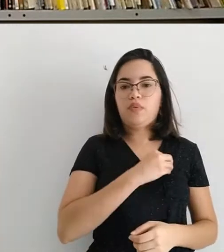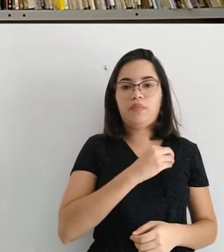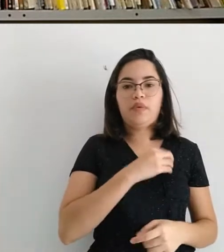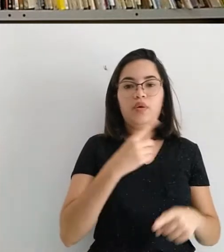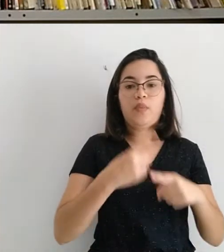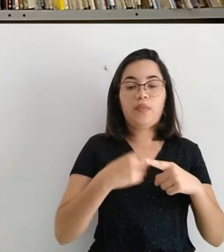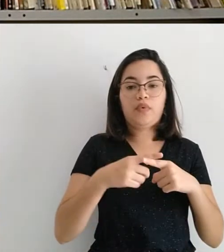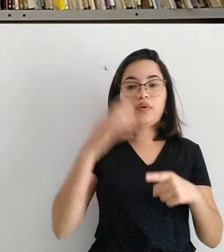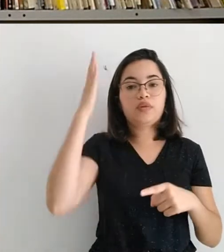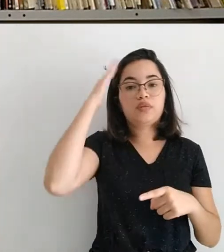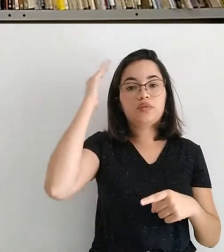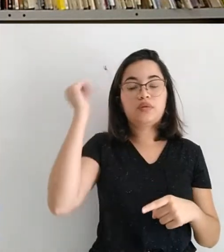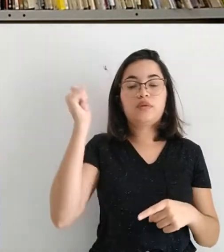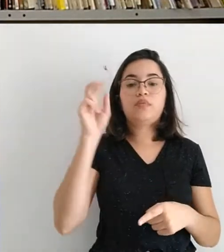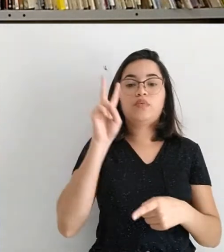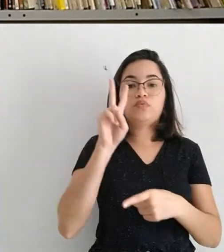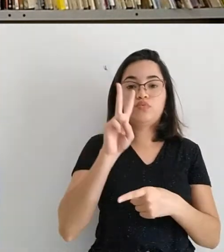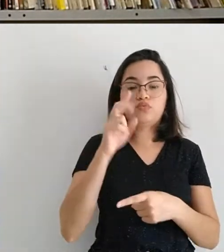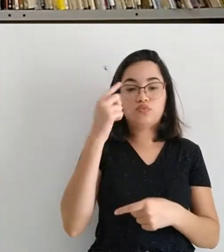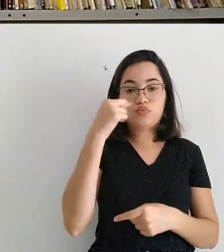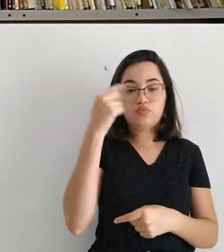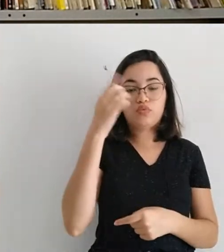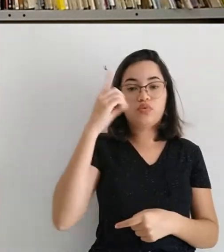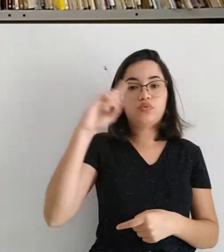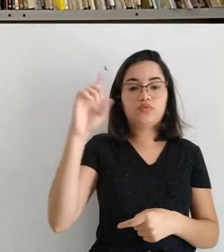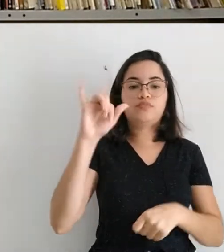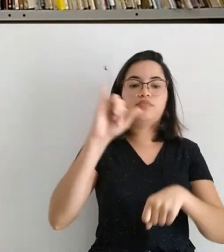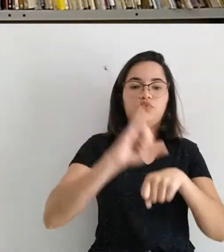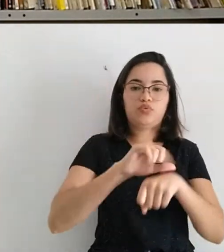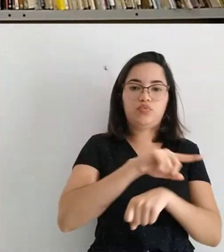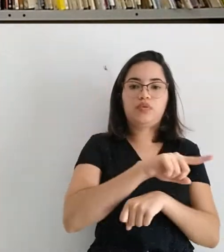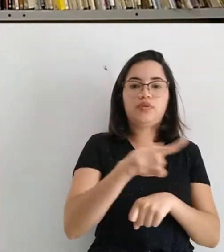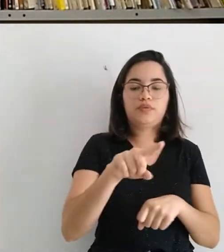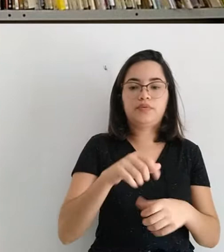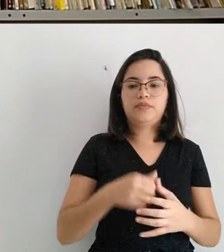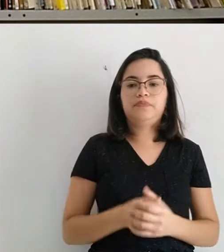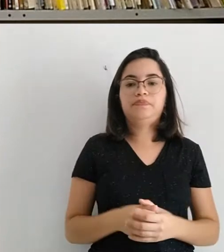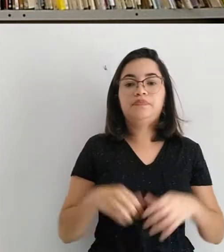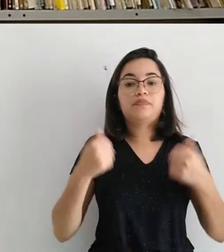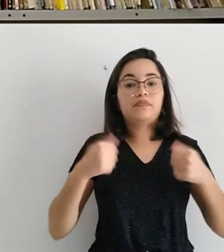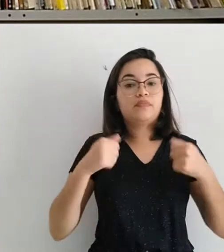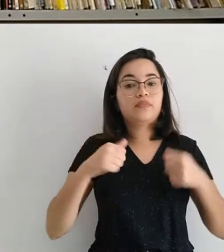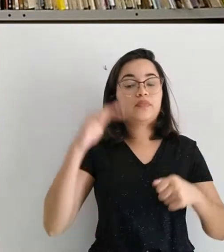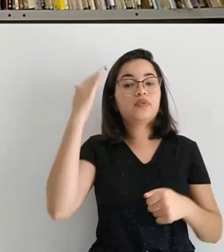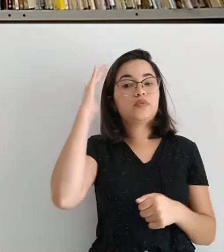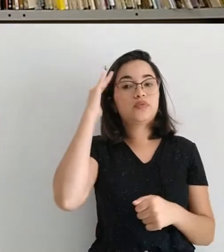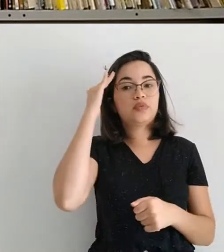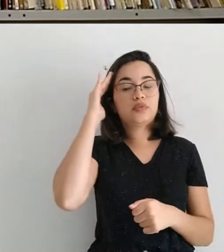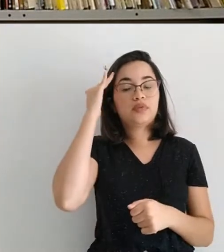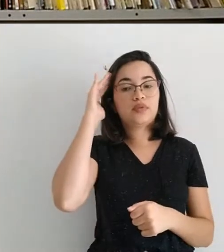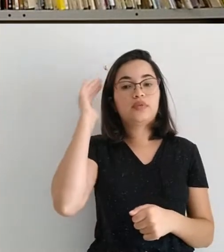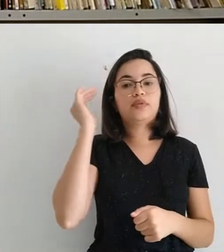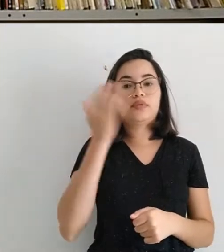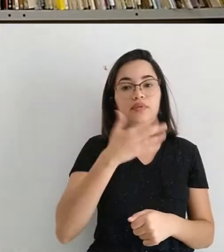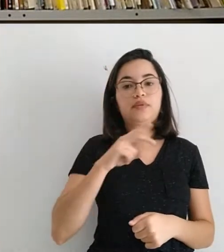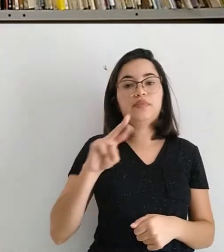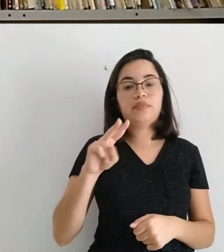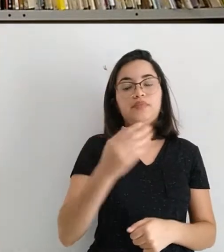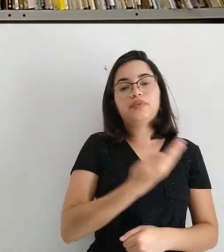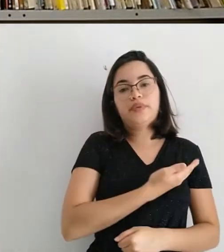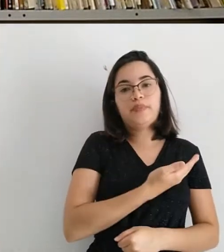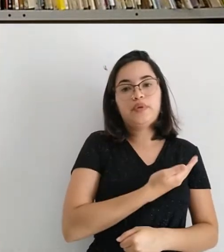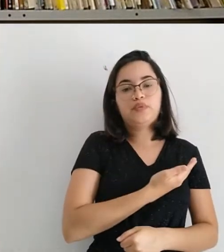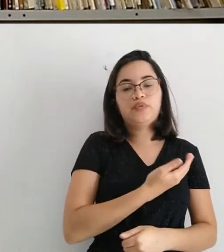pecam porque sabem que os olhos de Deus estão sobre eles. Precisamos entender, irmãos